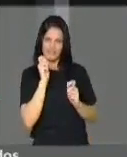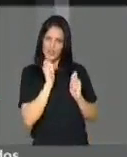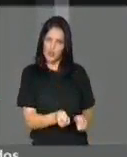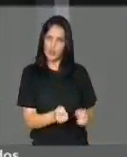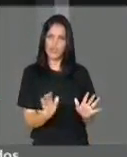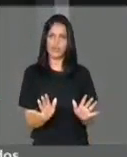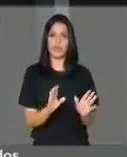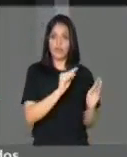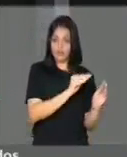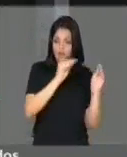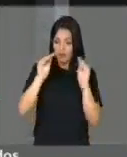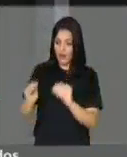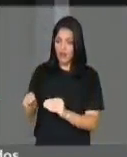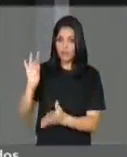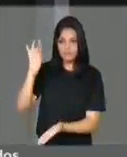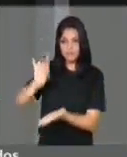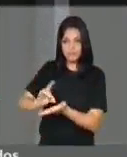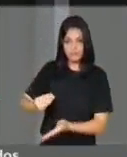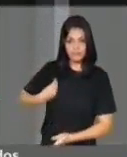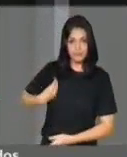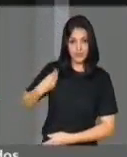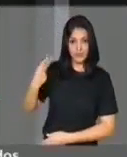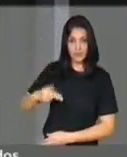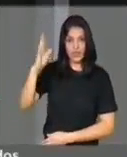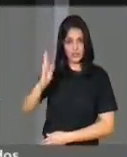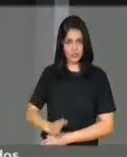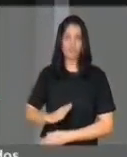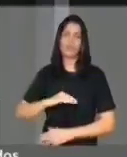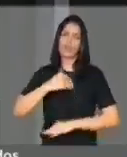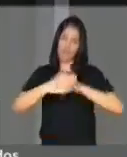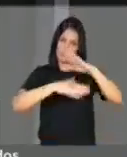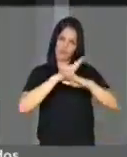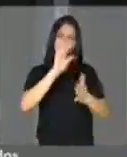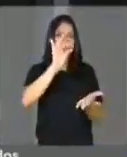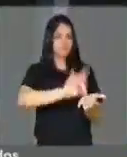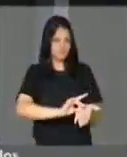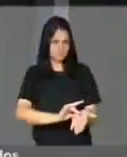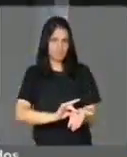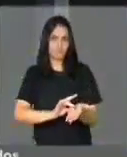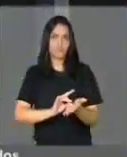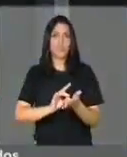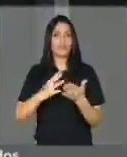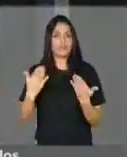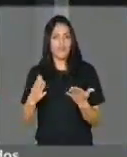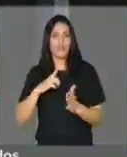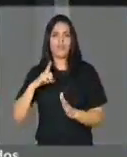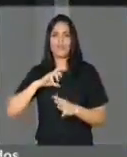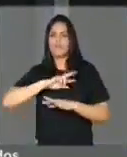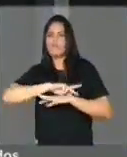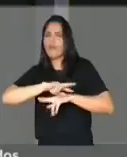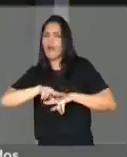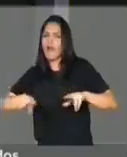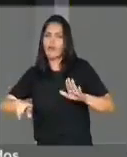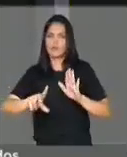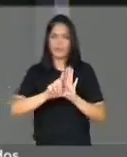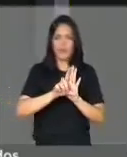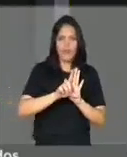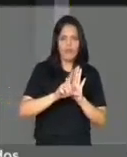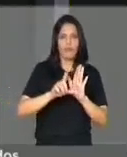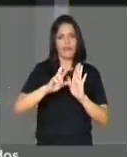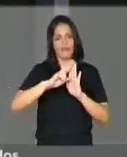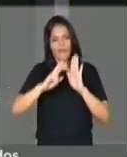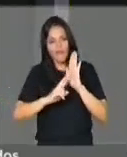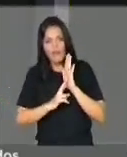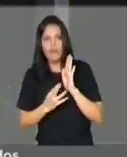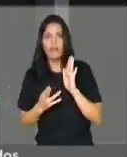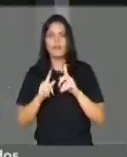realidade brasileira, é inegável que temos evoluído, e isso em termos normativos. Esse, no entanto, é um